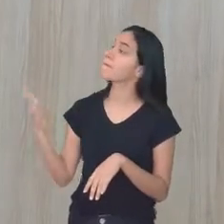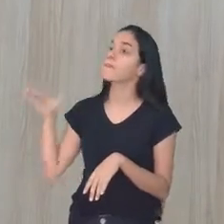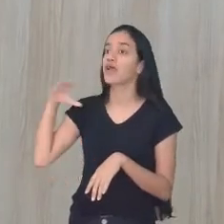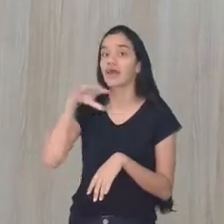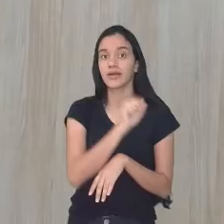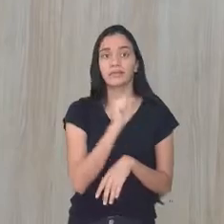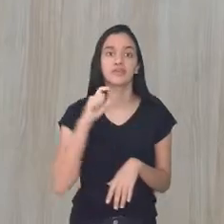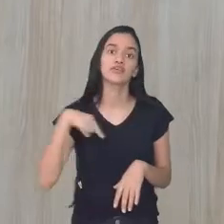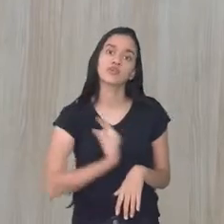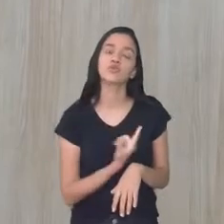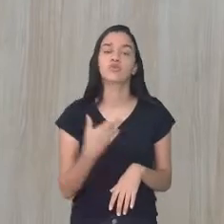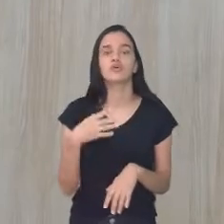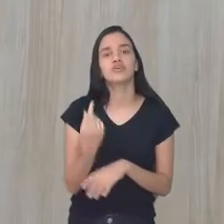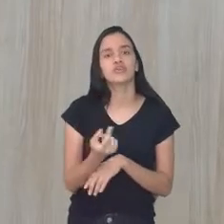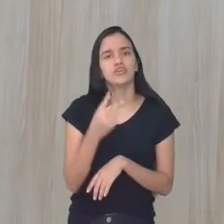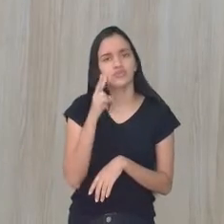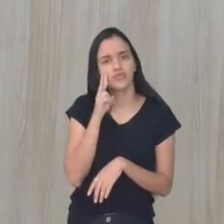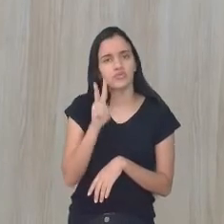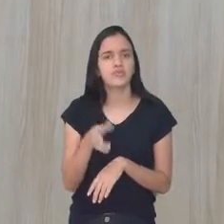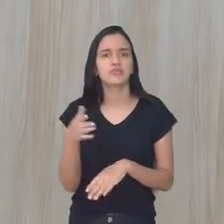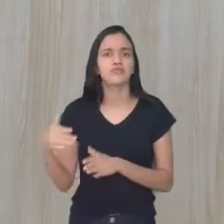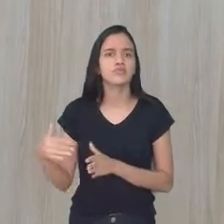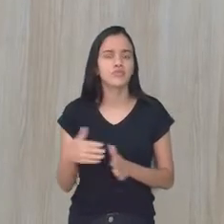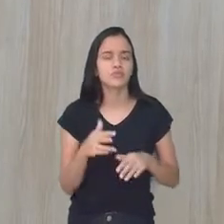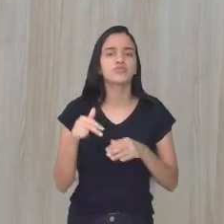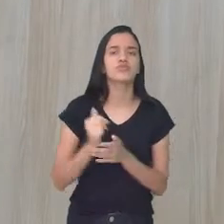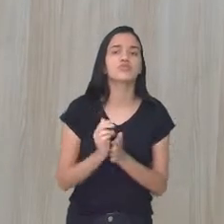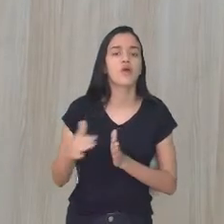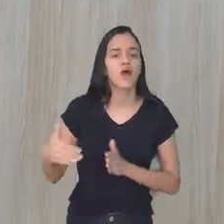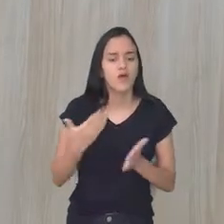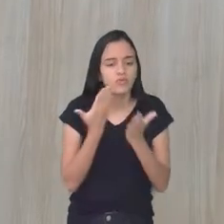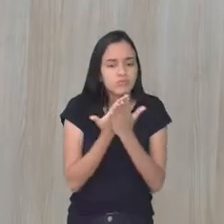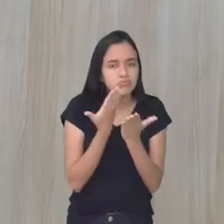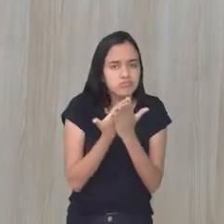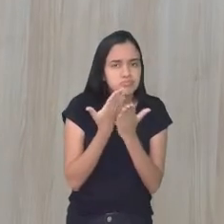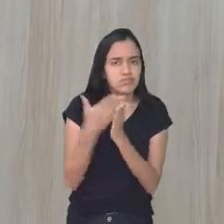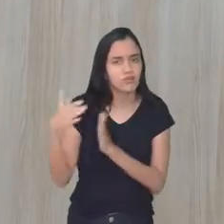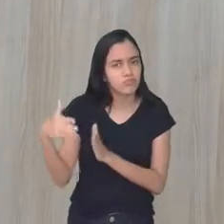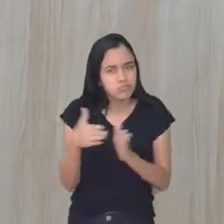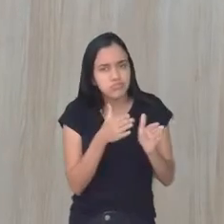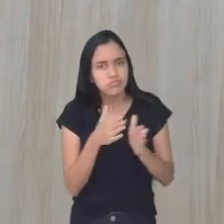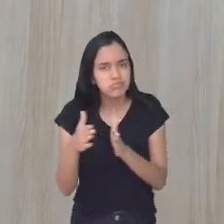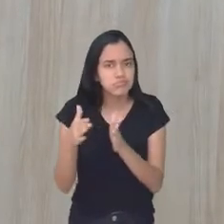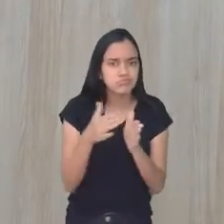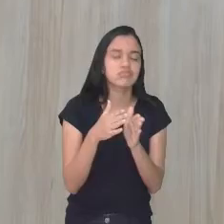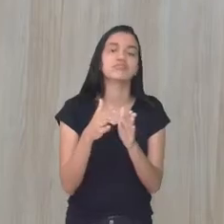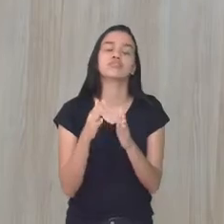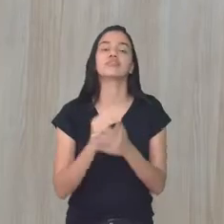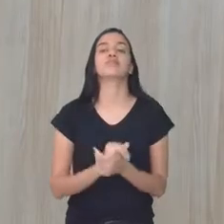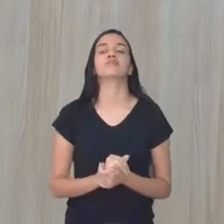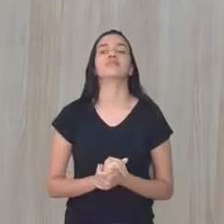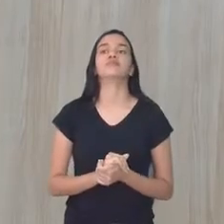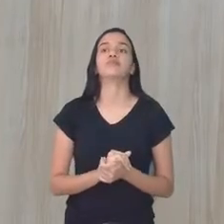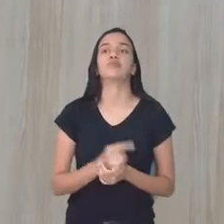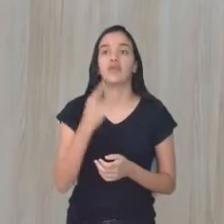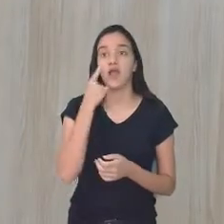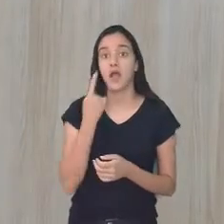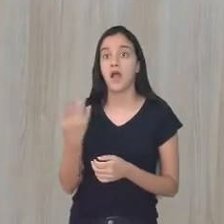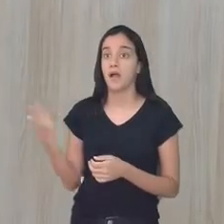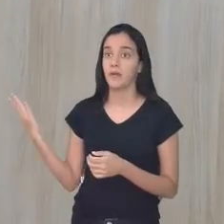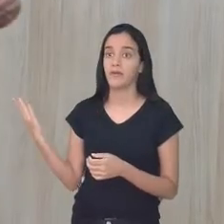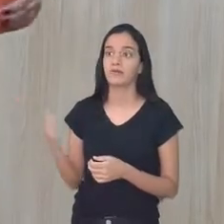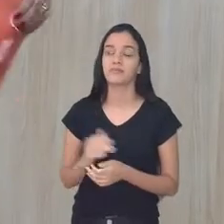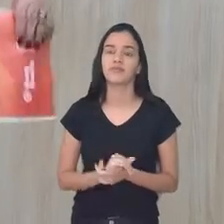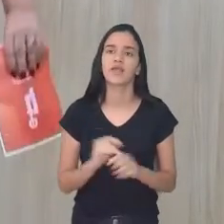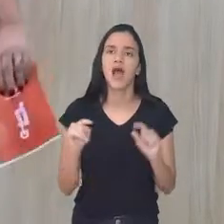tempo, nós vimos que nós estamos numa caminhada, e essa caminhada, ela vai nos levar a esse estudo. Então, vamos ver